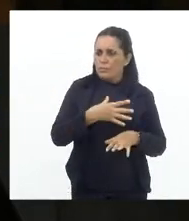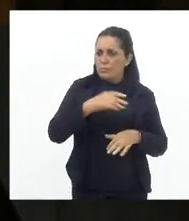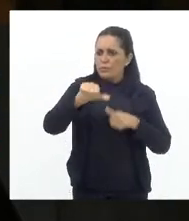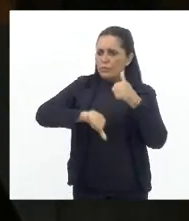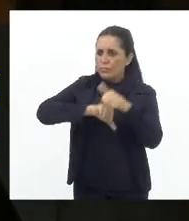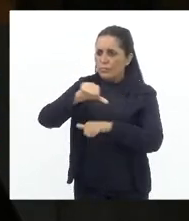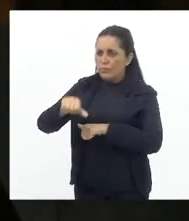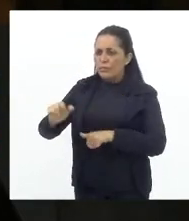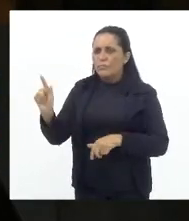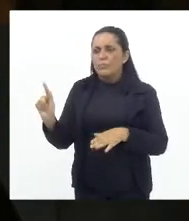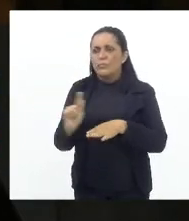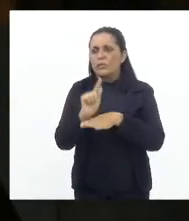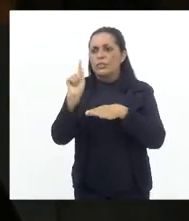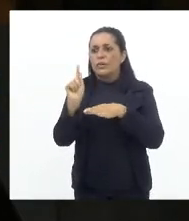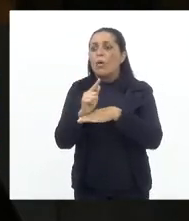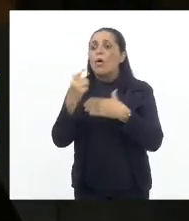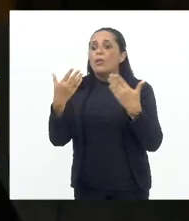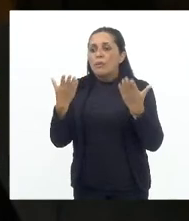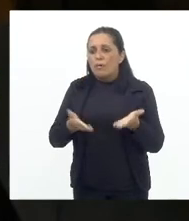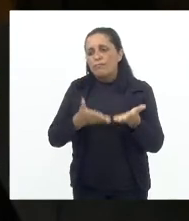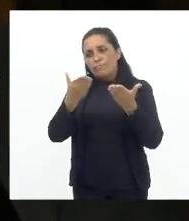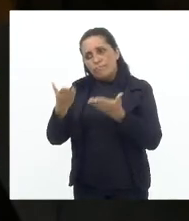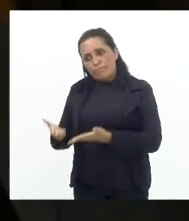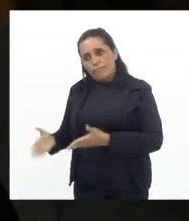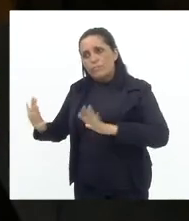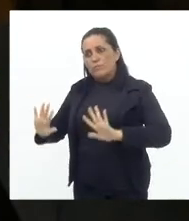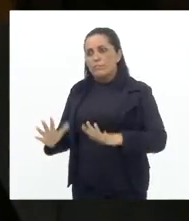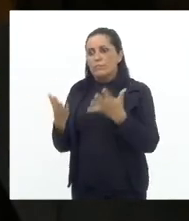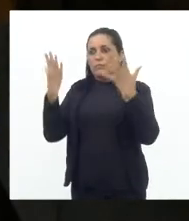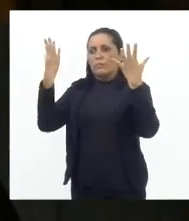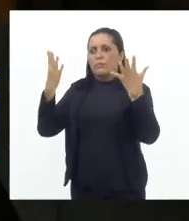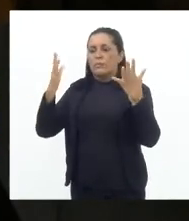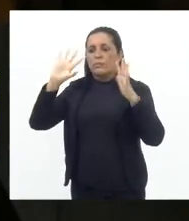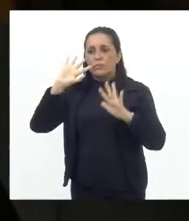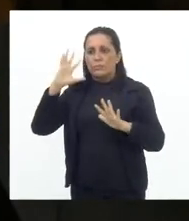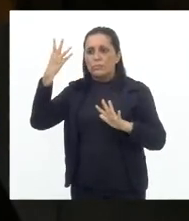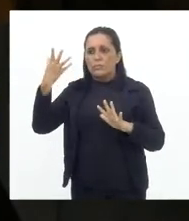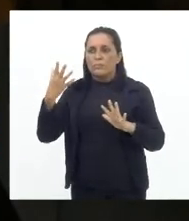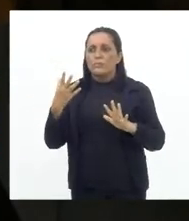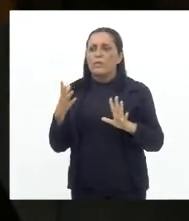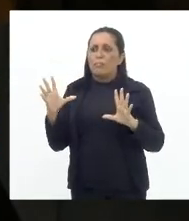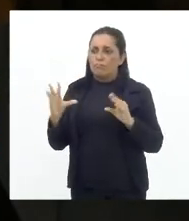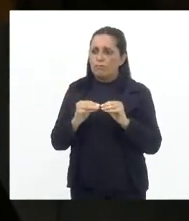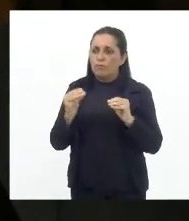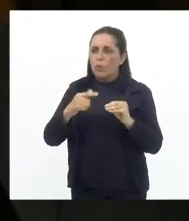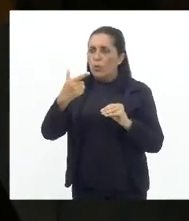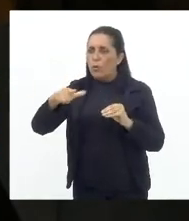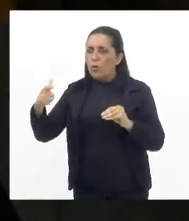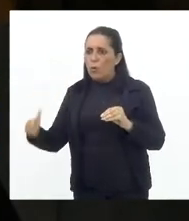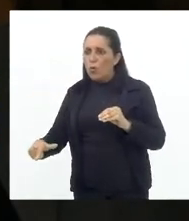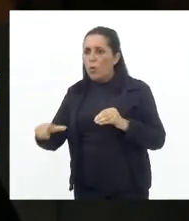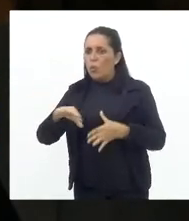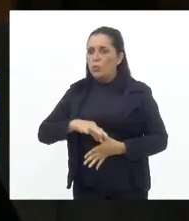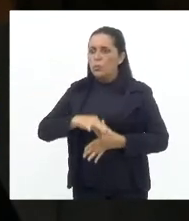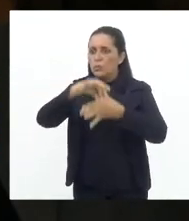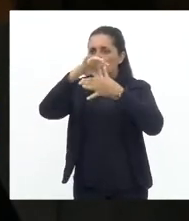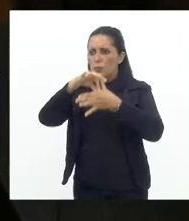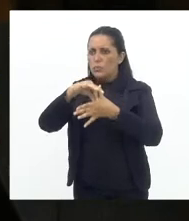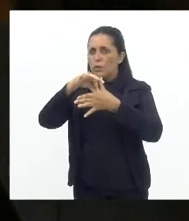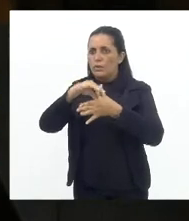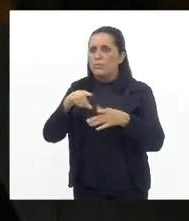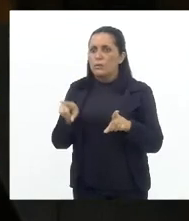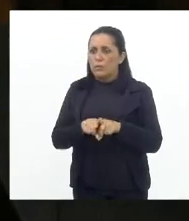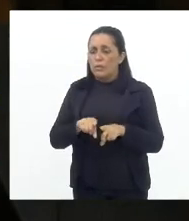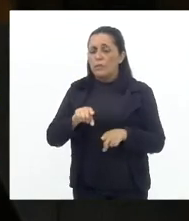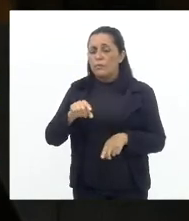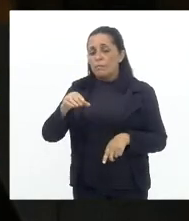da gestão por isso Saúdo esse resultado Niterói tem tem colecionado outros indicadores tem liderado por exemplo de parede azul